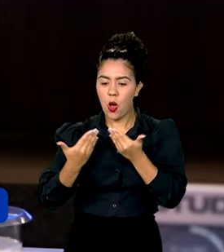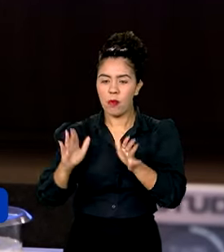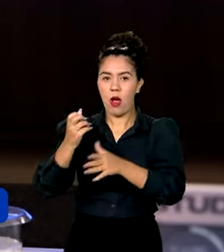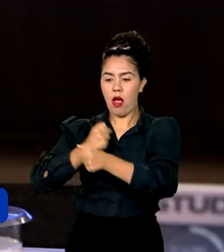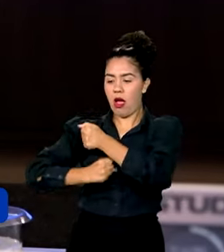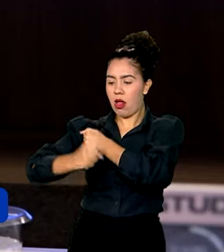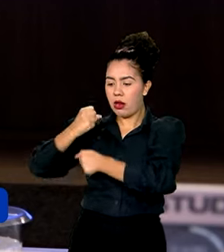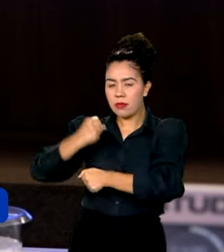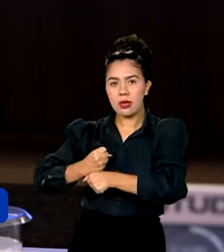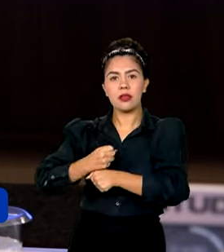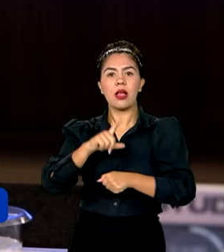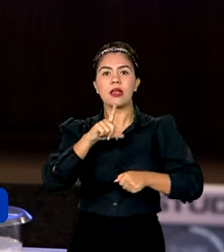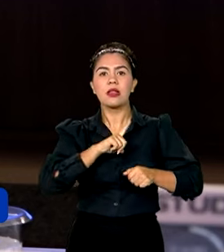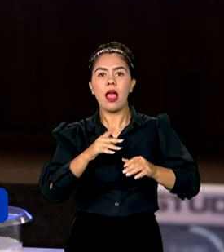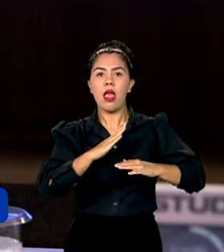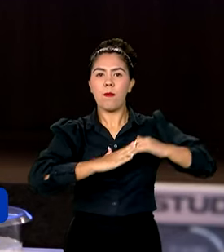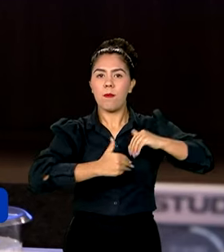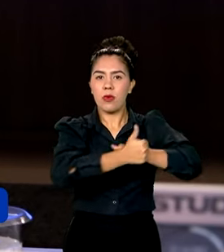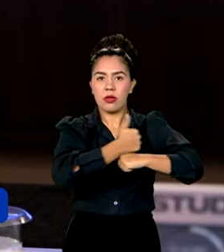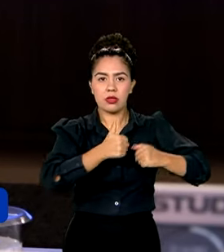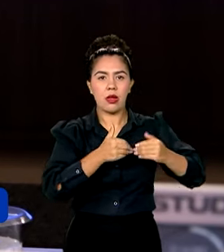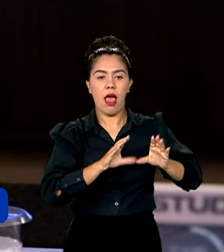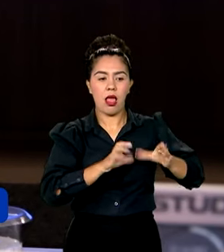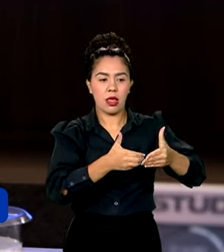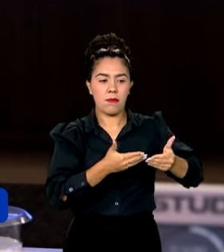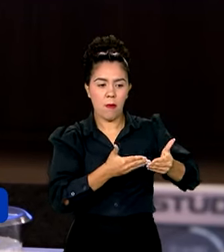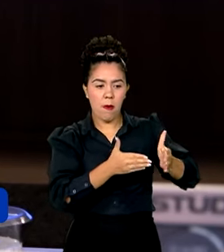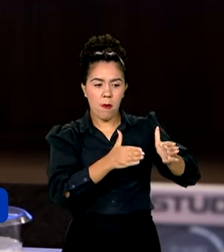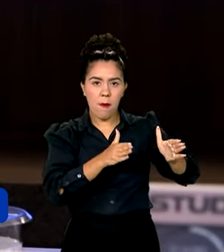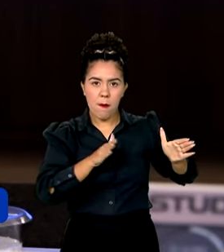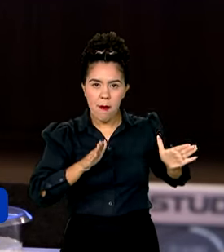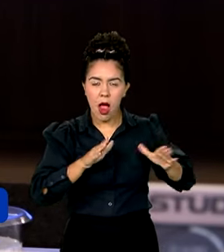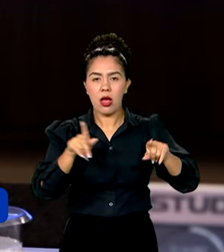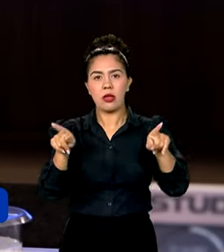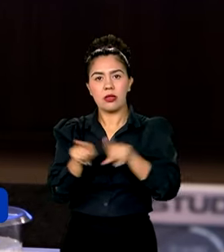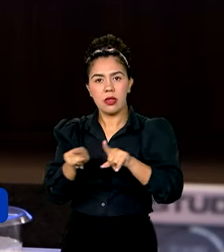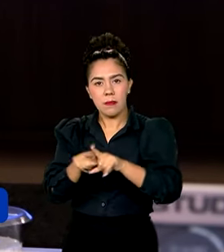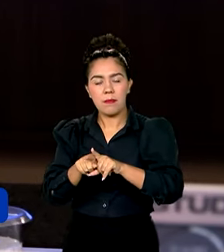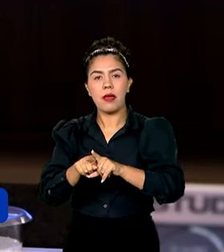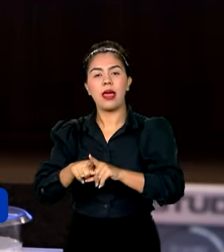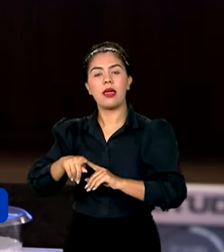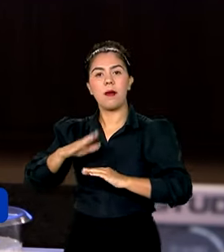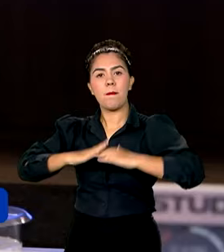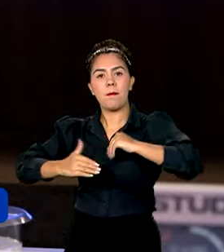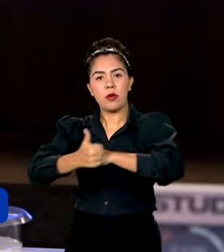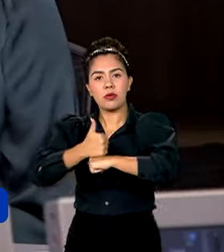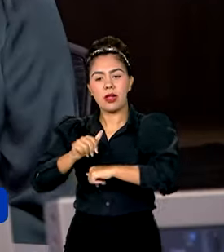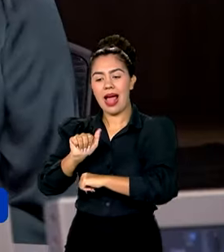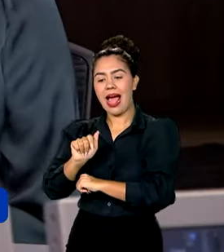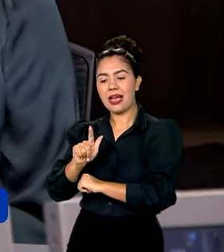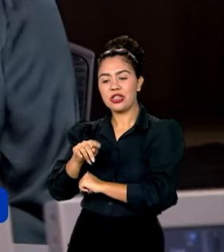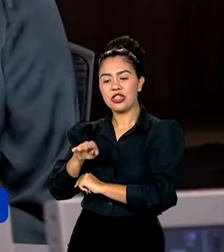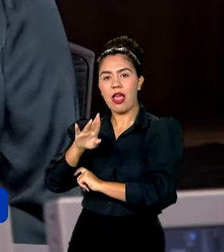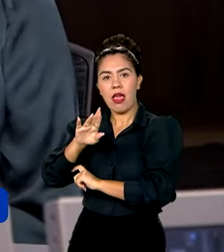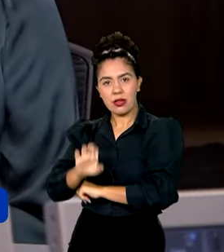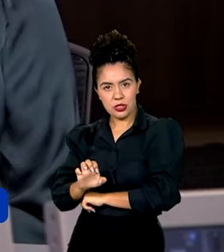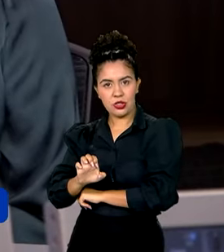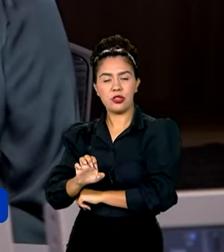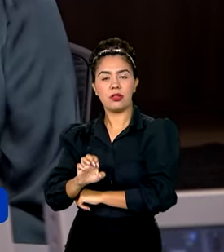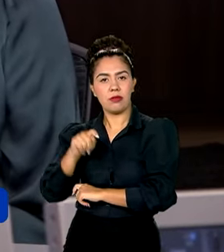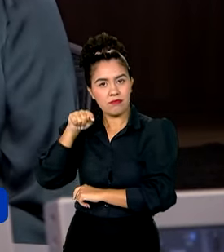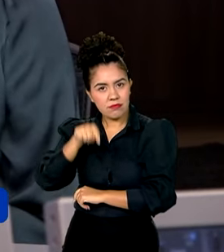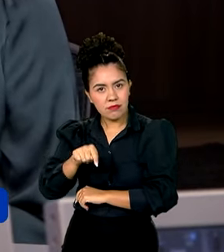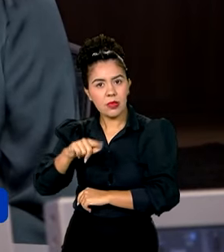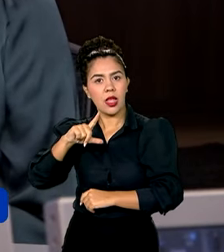ampliação de equipes com fortalecimento do trabalho dos agentes comunitários de saúde cabe a eles esse papel de